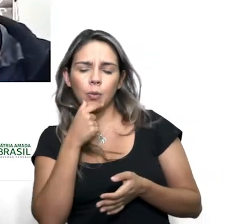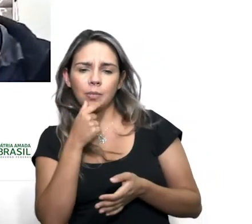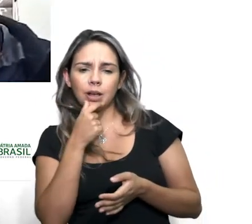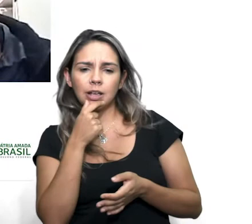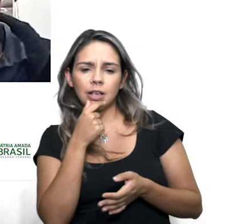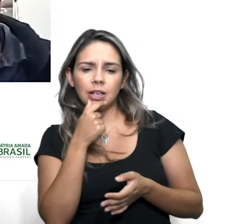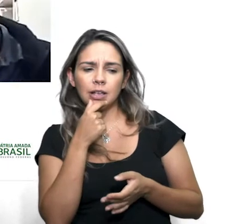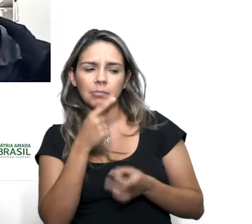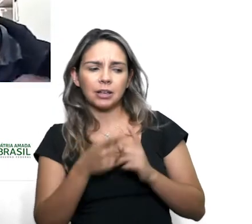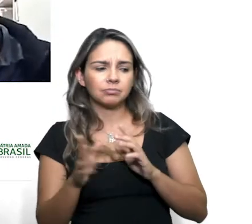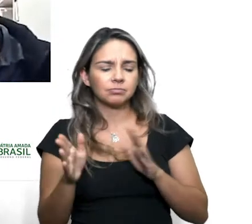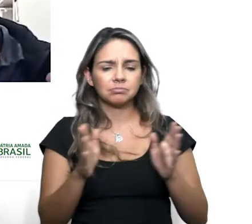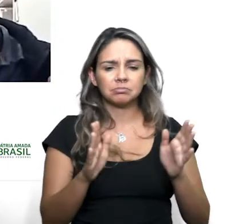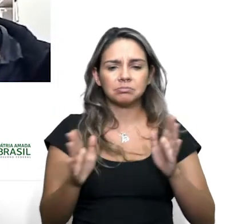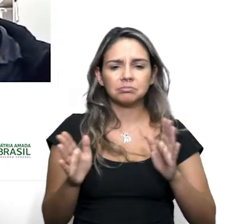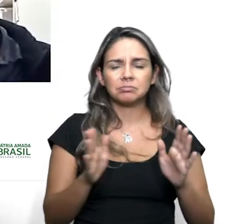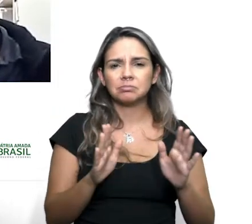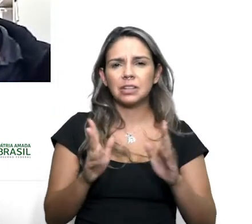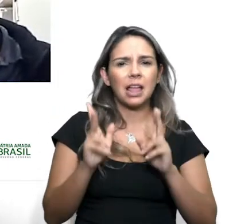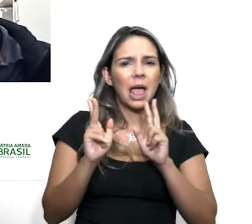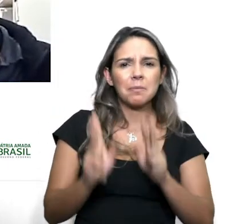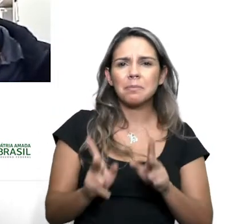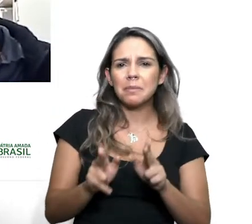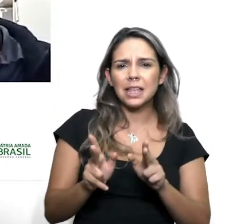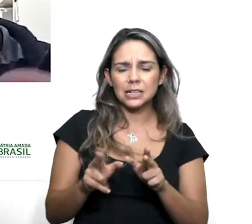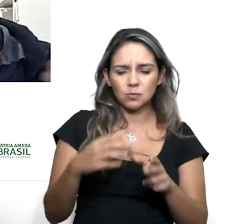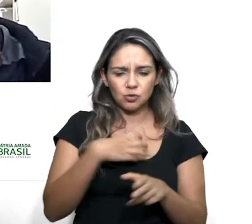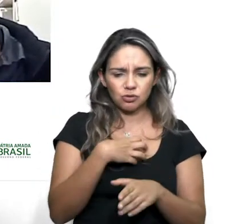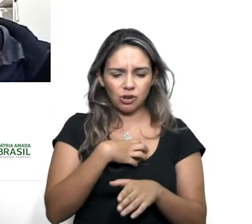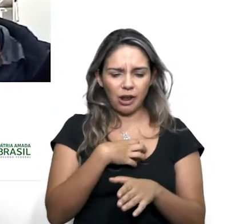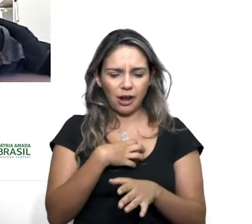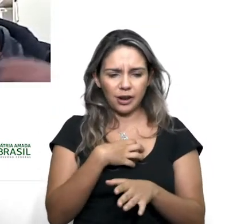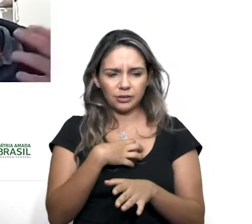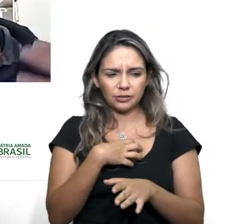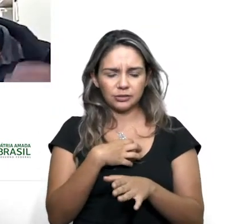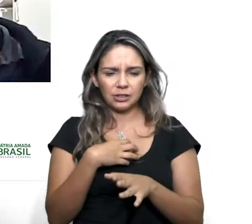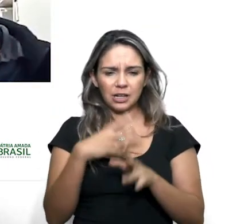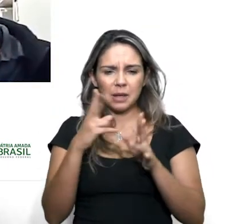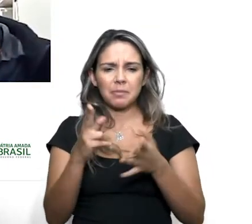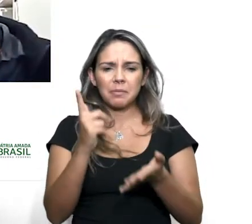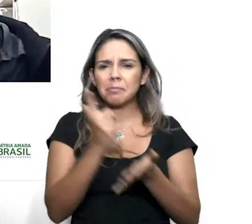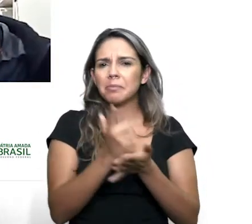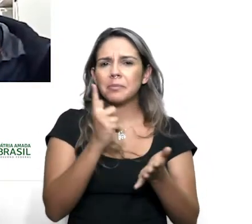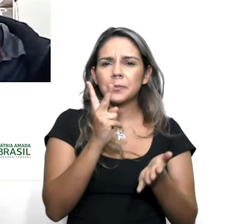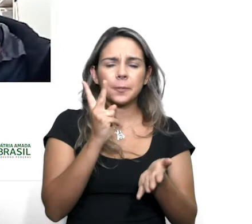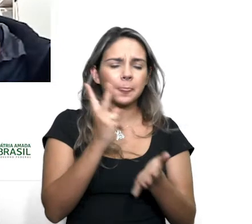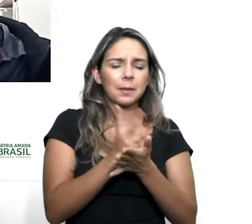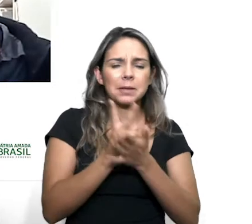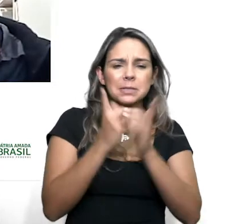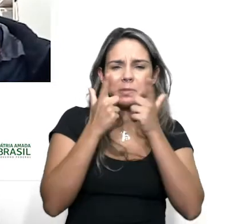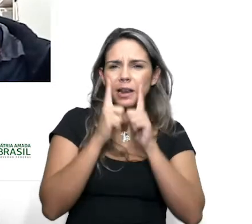mas são a mesma estrutura, o mesmo tipo de linguagem.